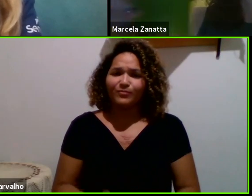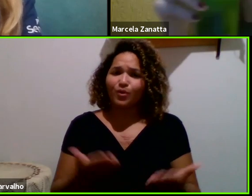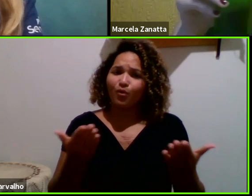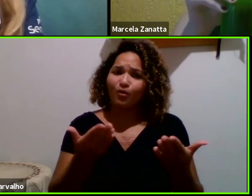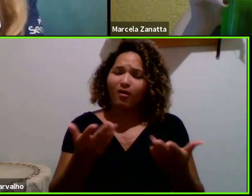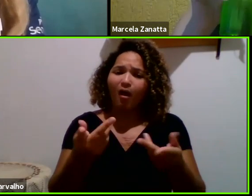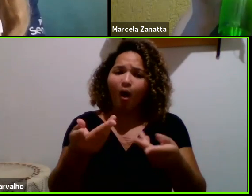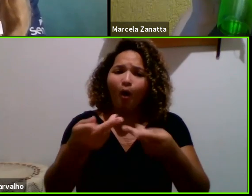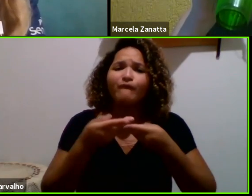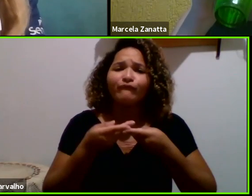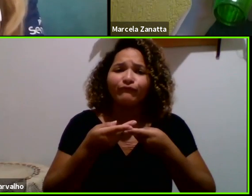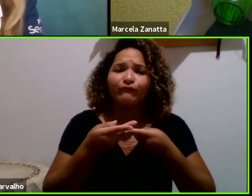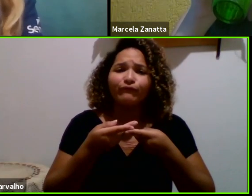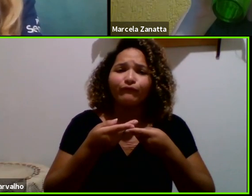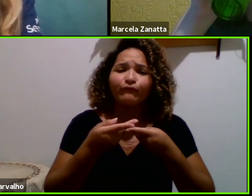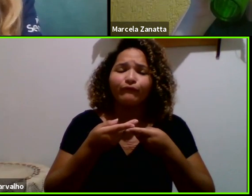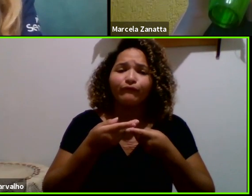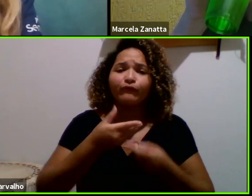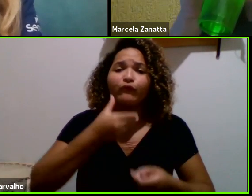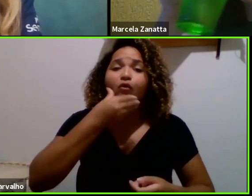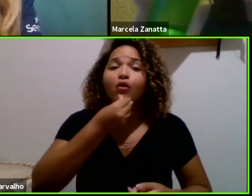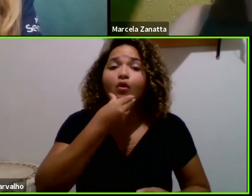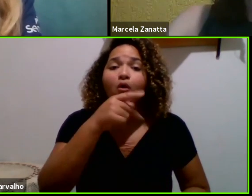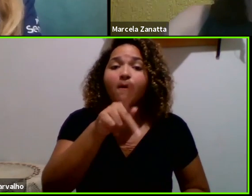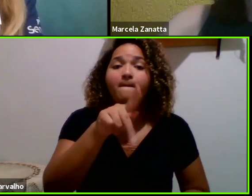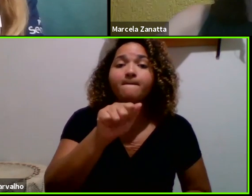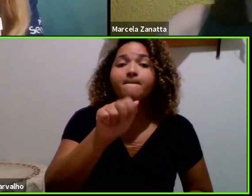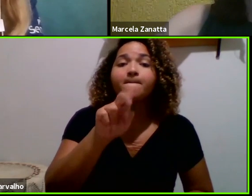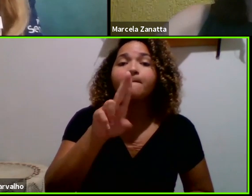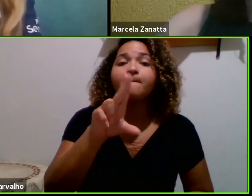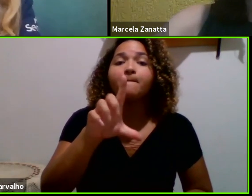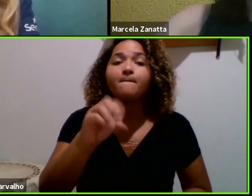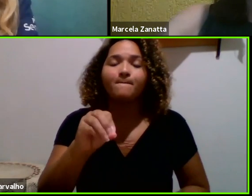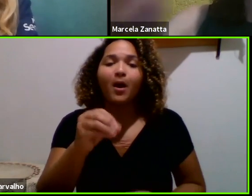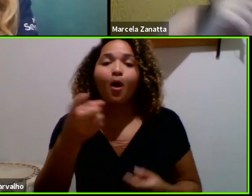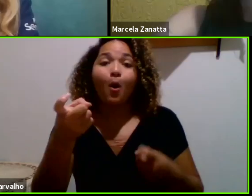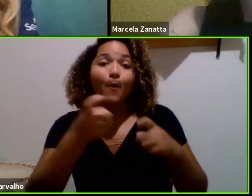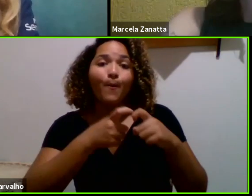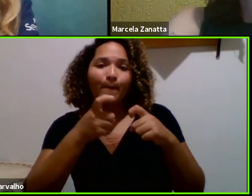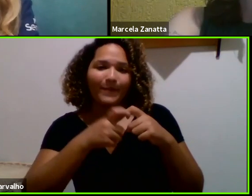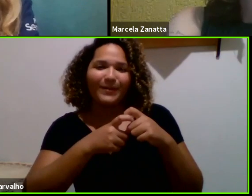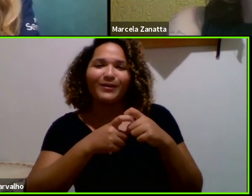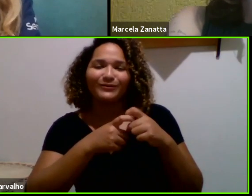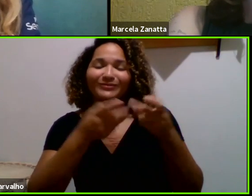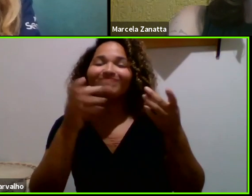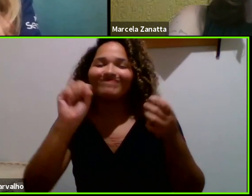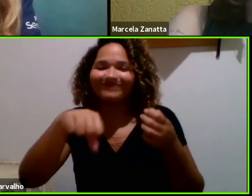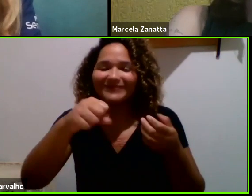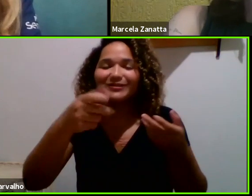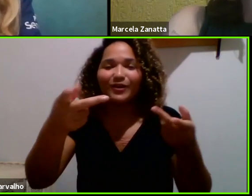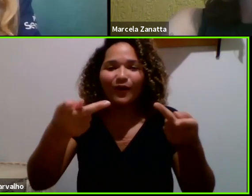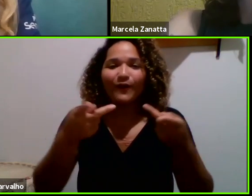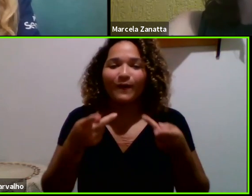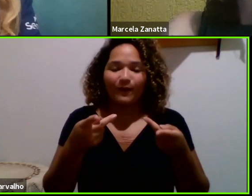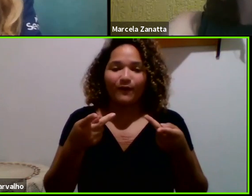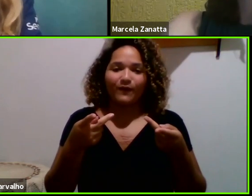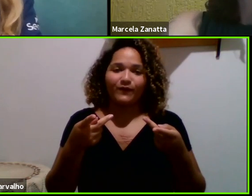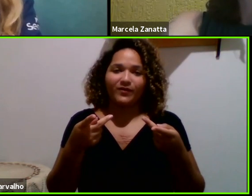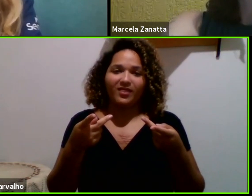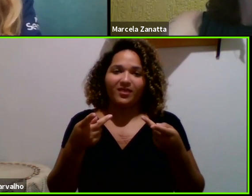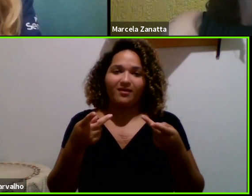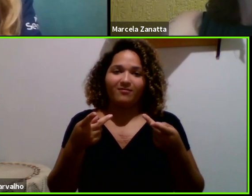teve uma emergência obstétrica, ele é o nosso convidado dessa noite também. Como todo